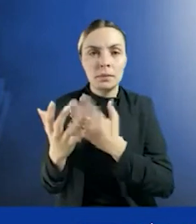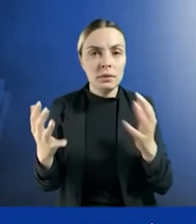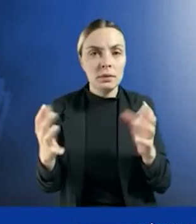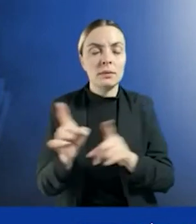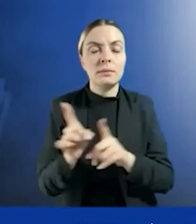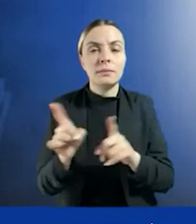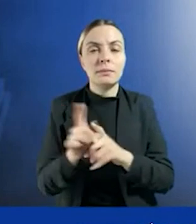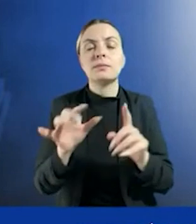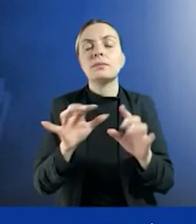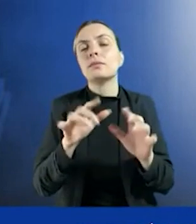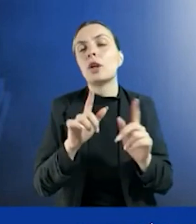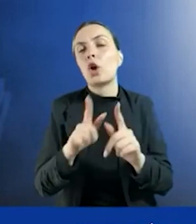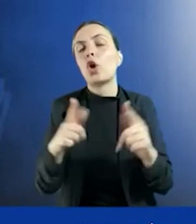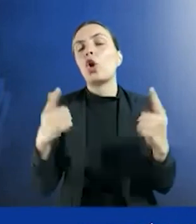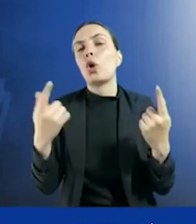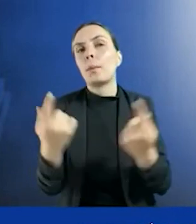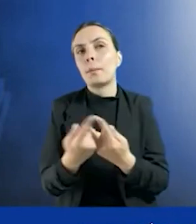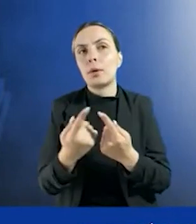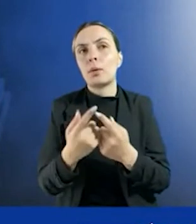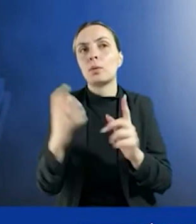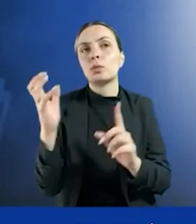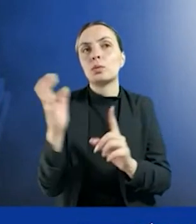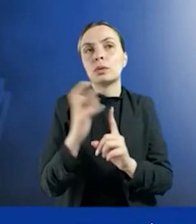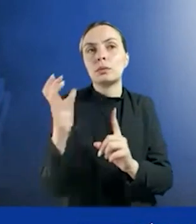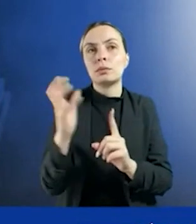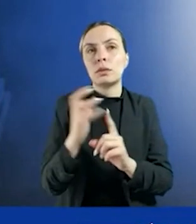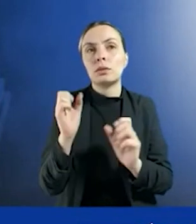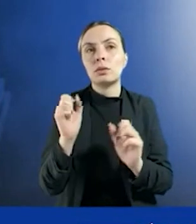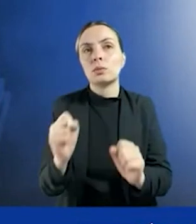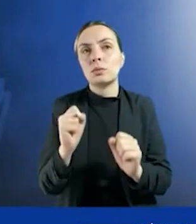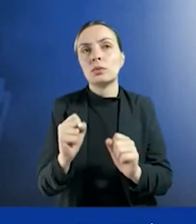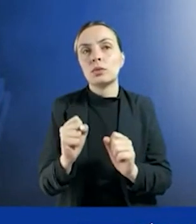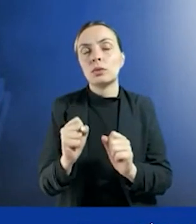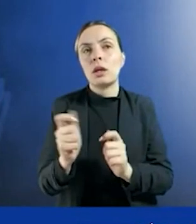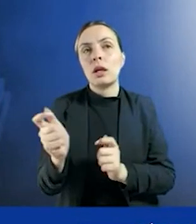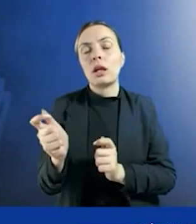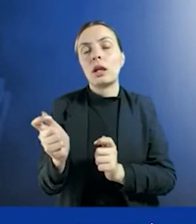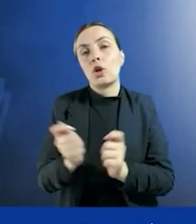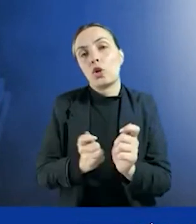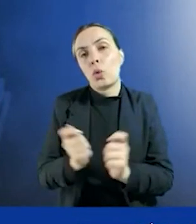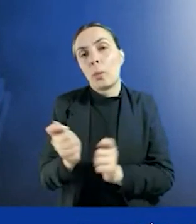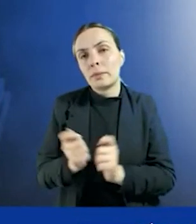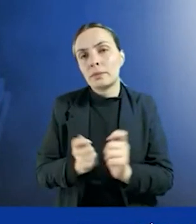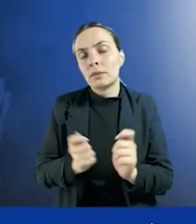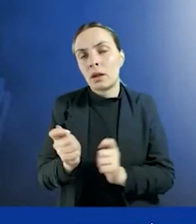globais. O impacto poderia economizar